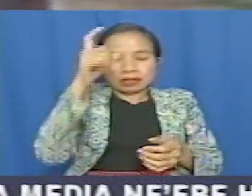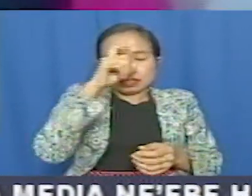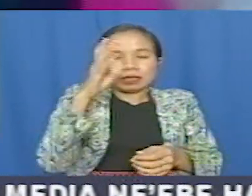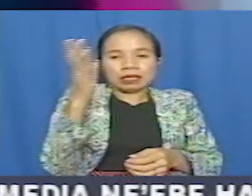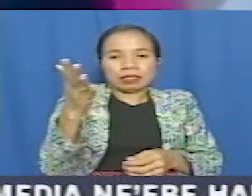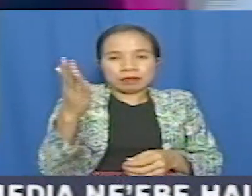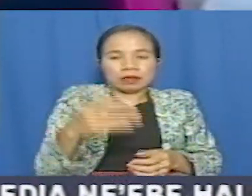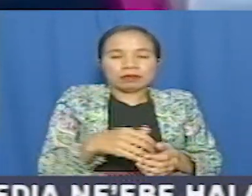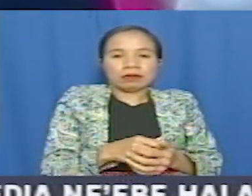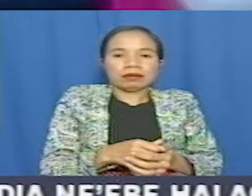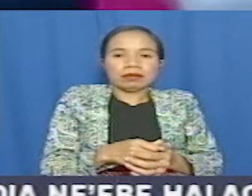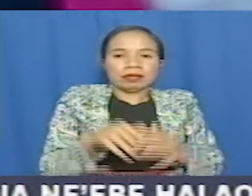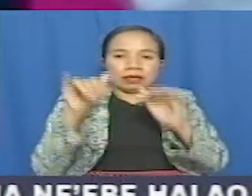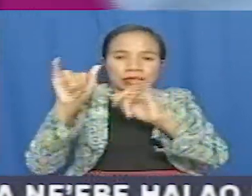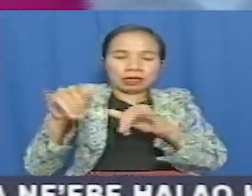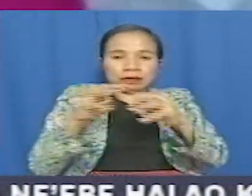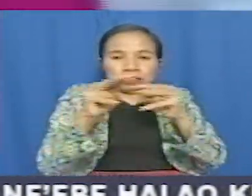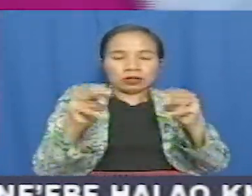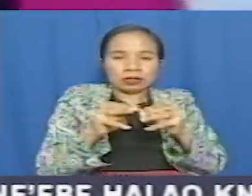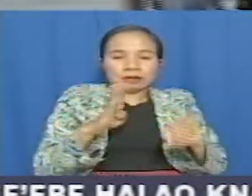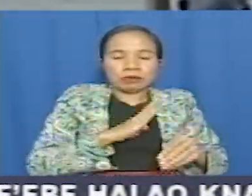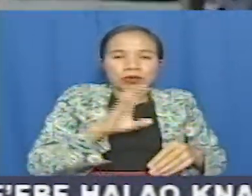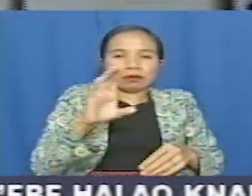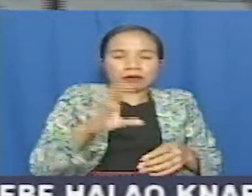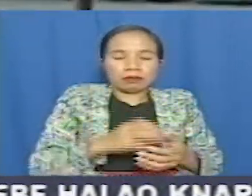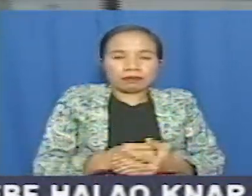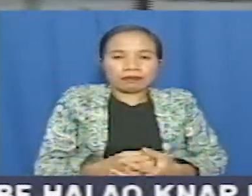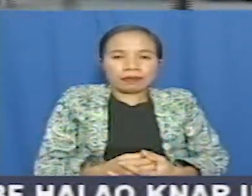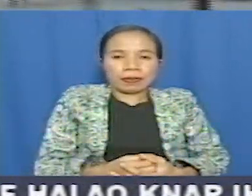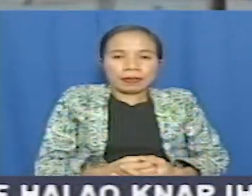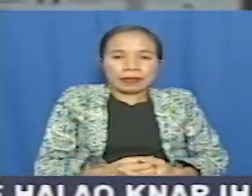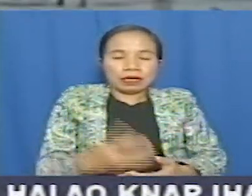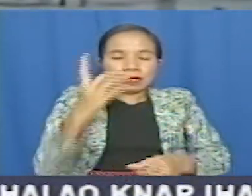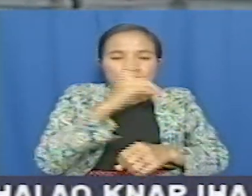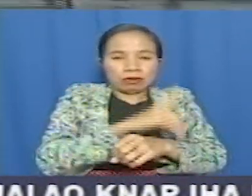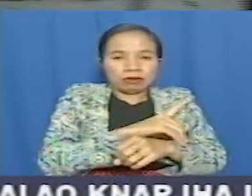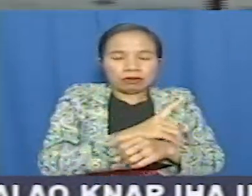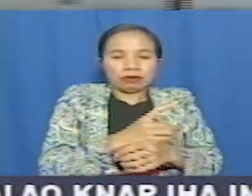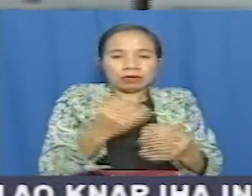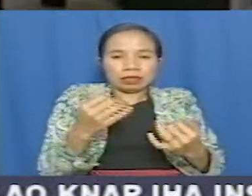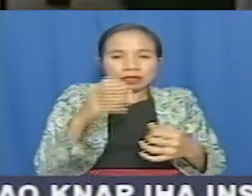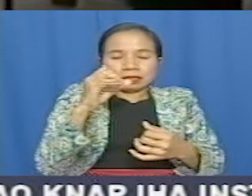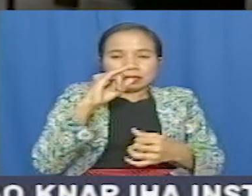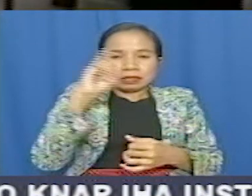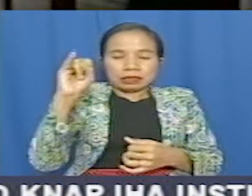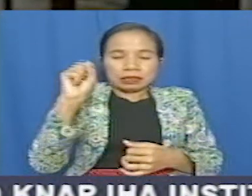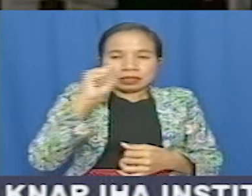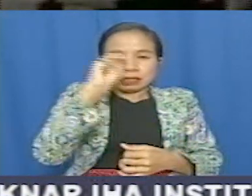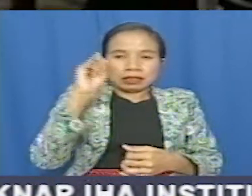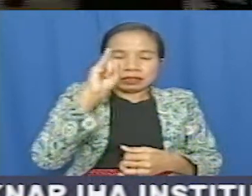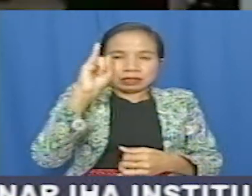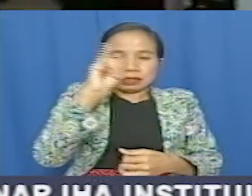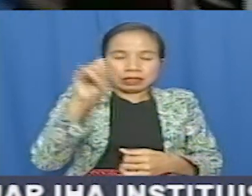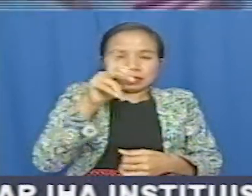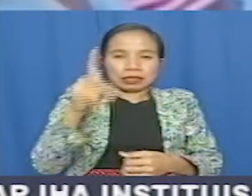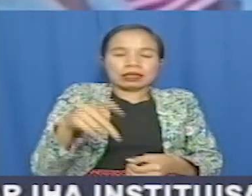nulu, durante né, hela e ha município baukau. Iha lorong ne se izeka resista kazu